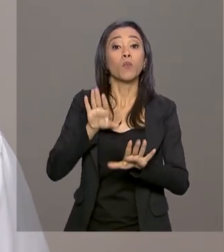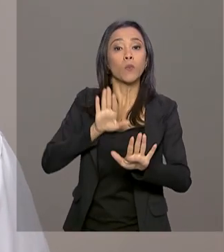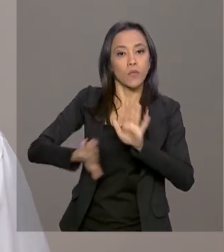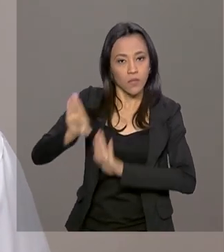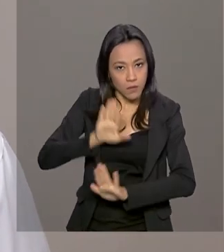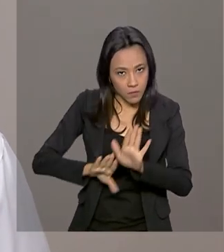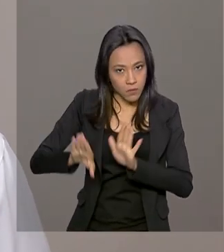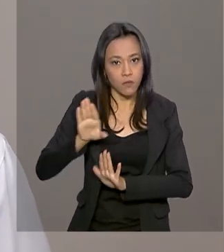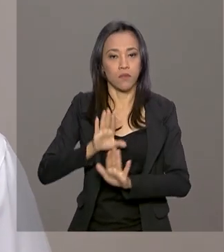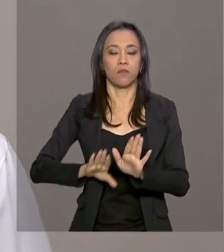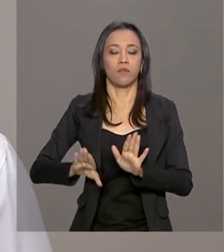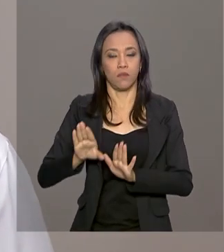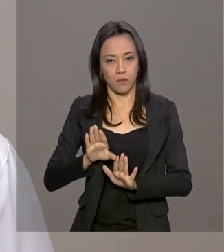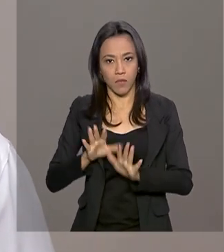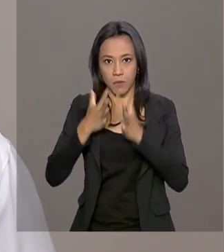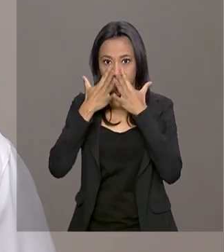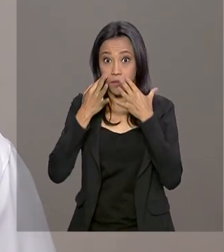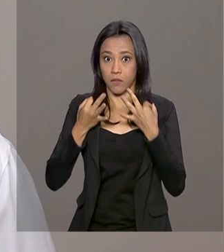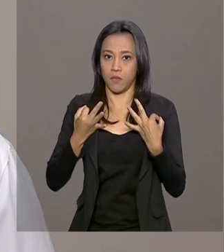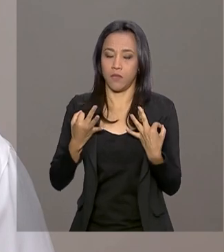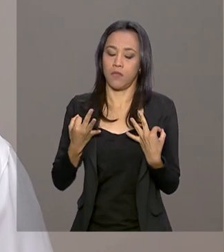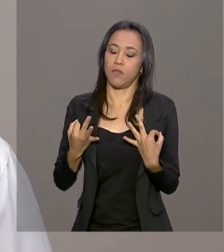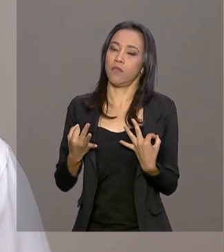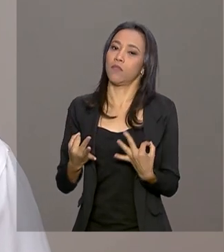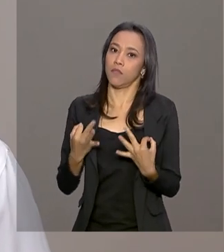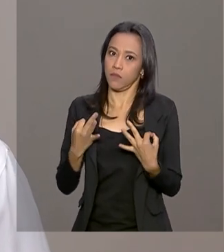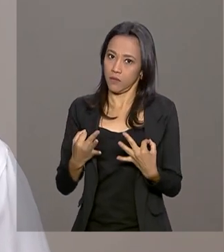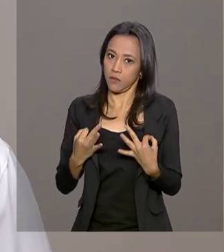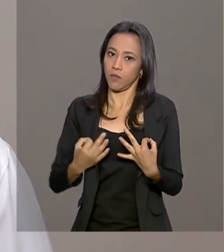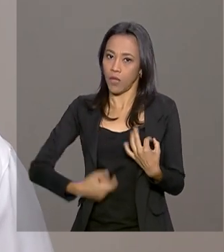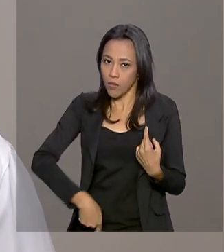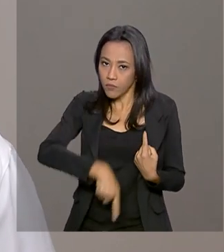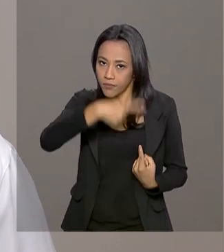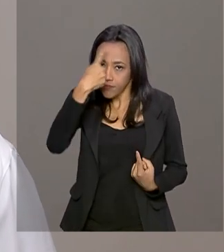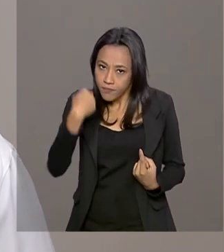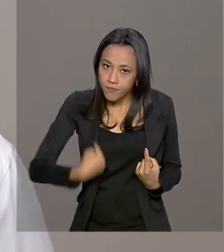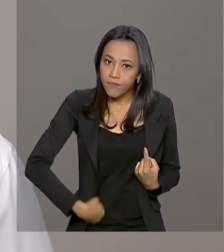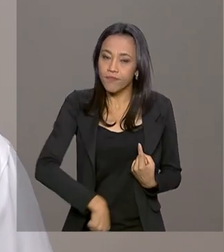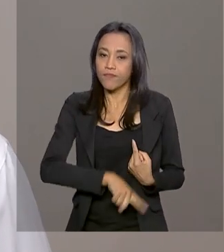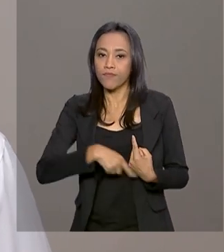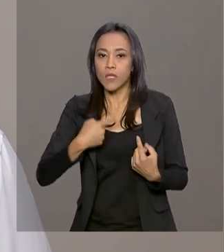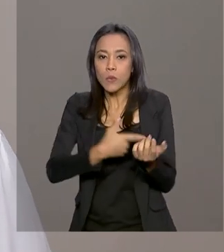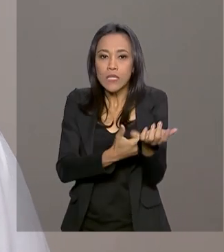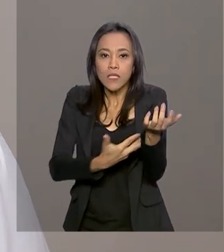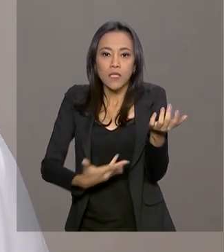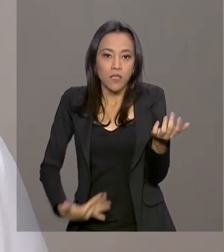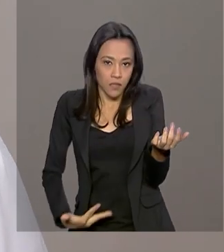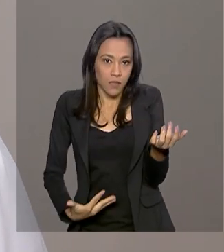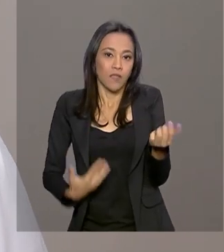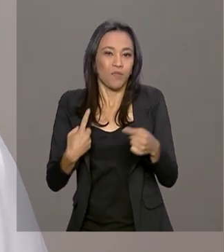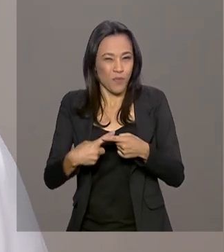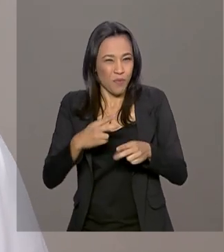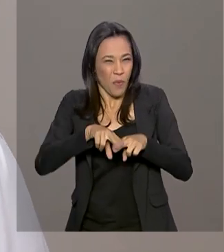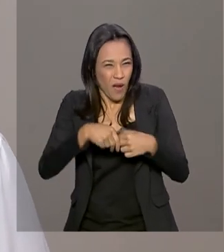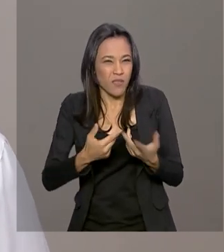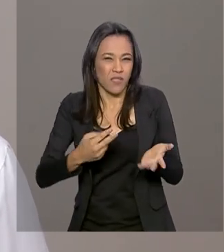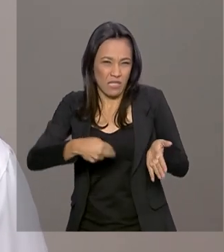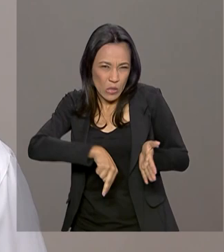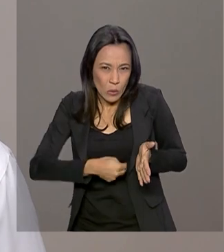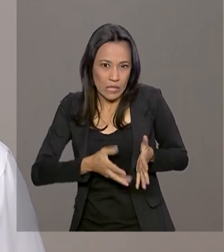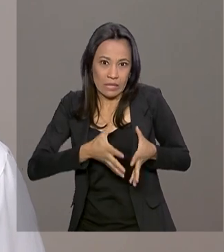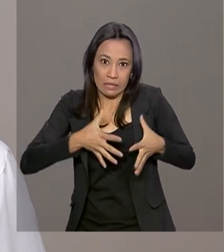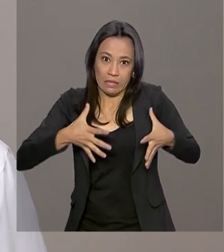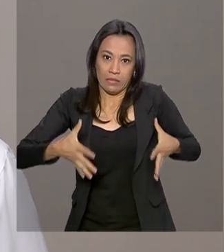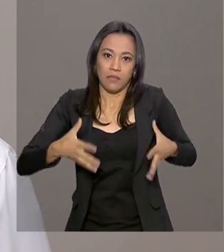vez assim uma atenção à parte de circulação venosa depois de uma grande cirurgia e